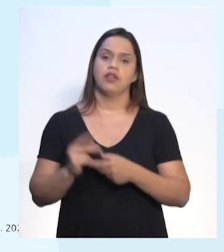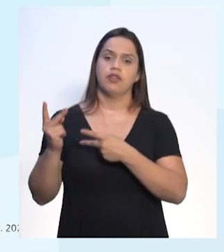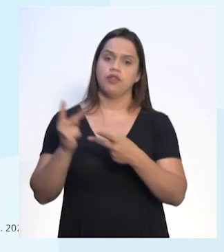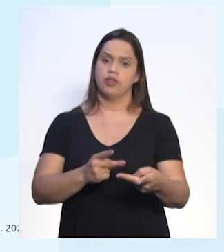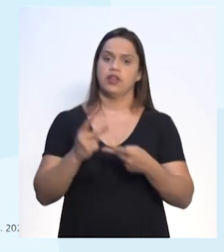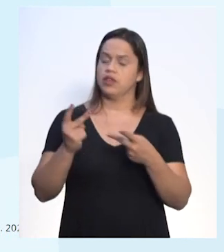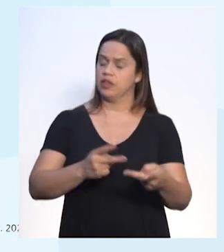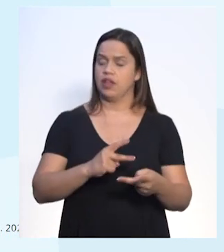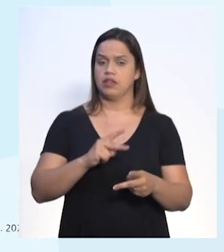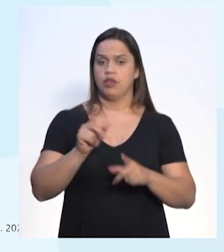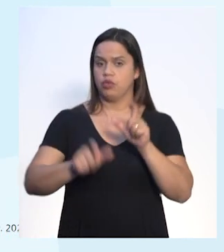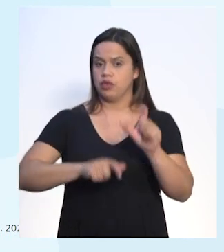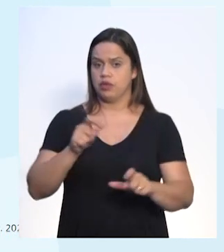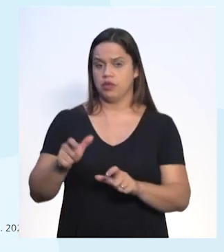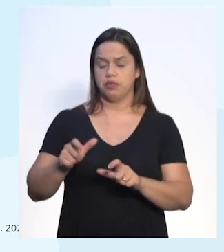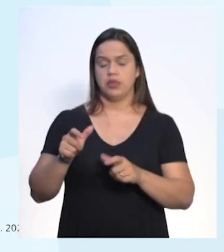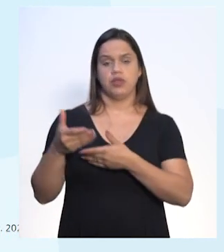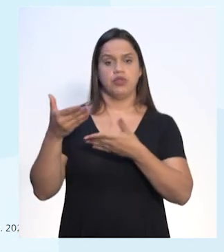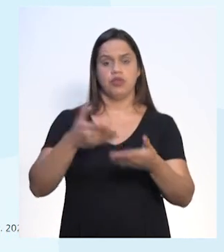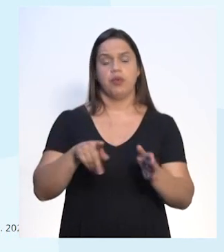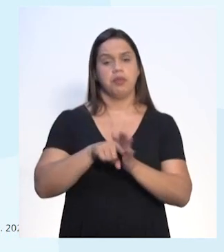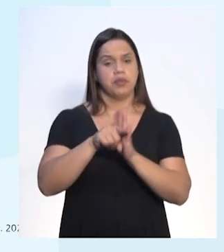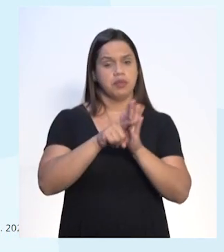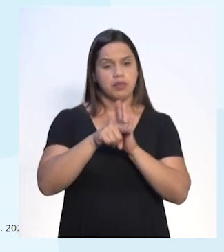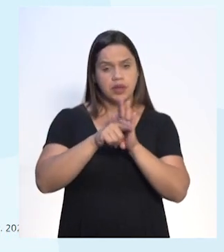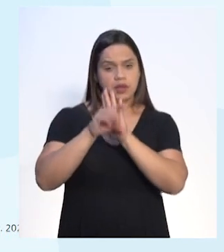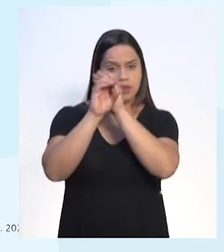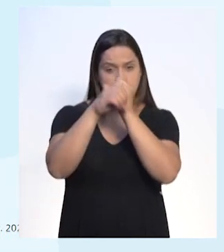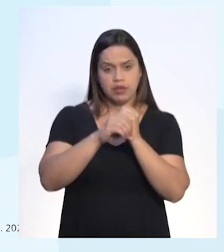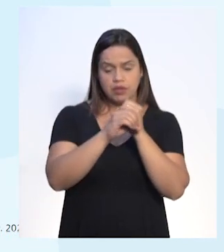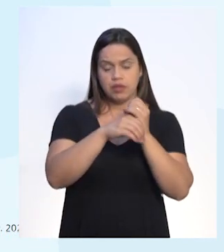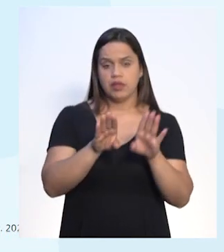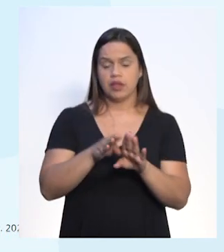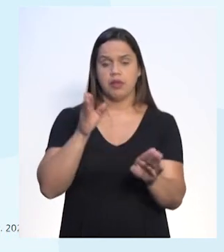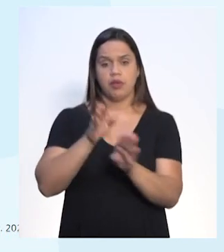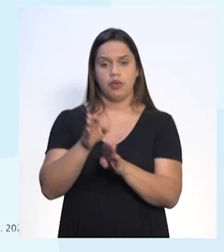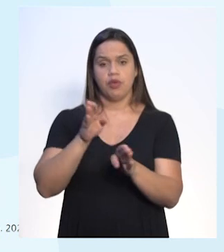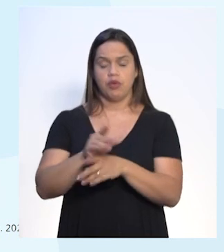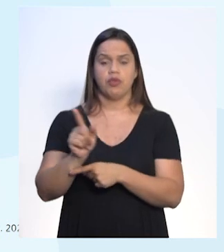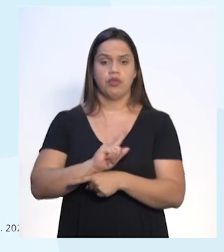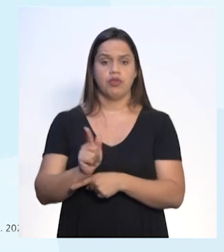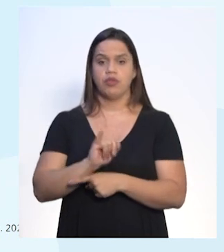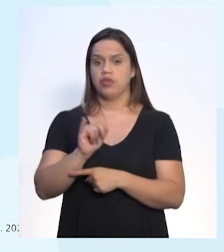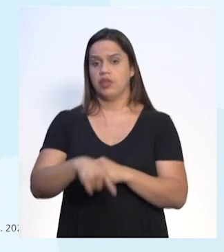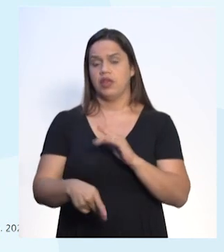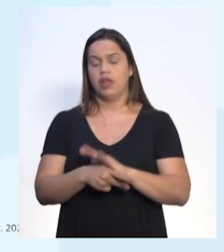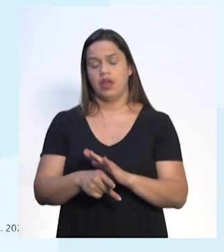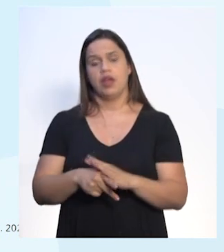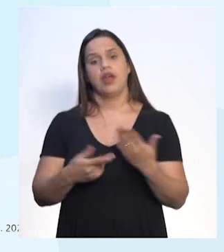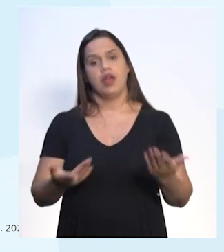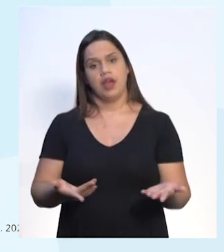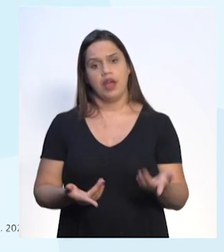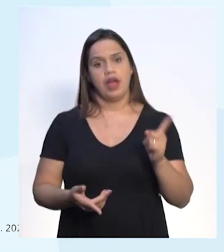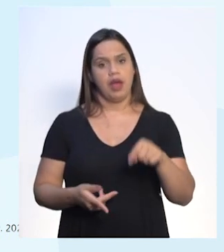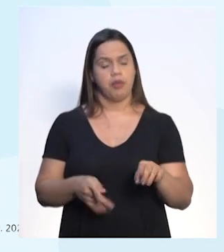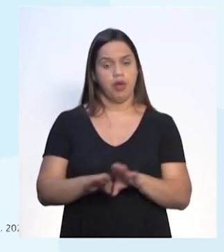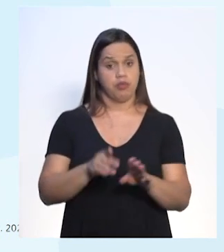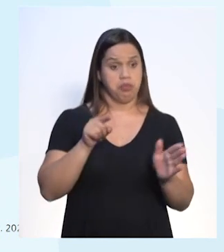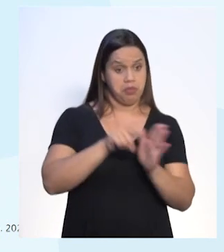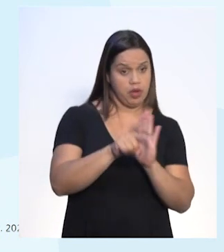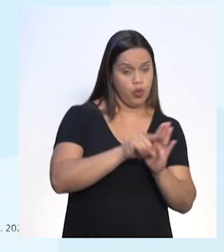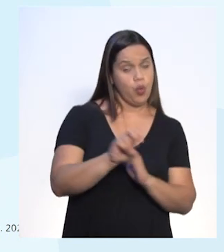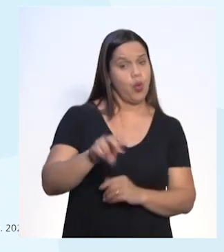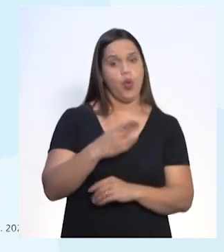visitação pública, pesquisa científica e conselho gestor aí, se é consultivo ou deliberativo. Então, vejo que